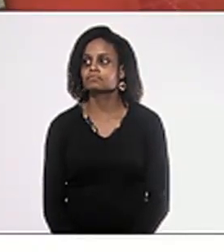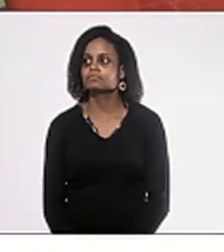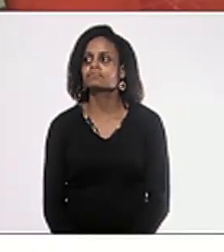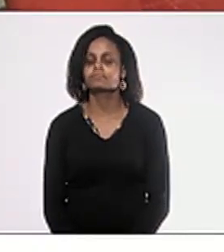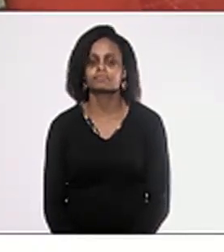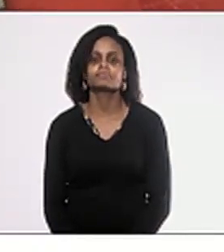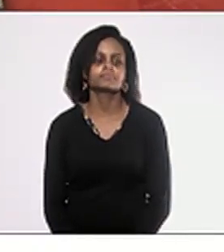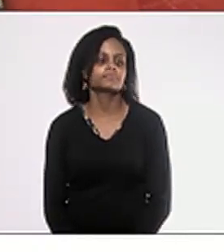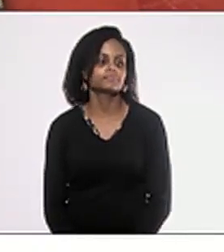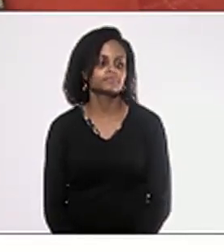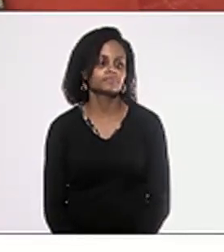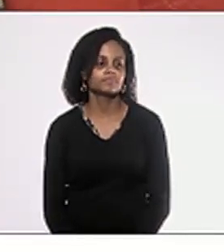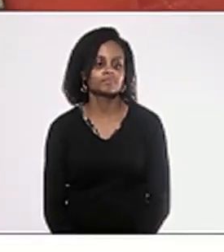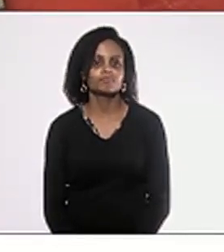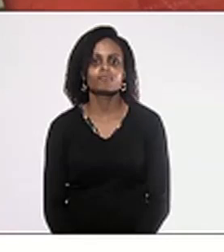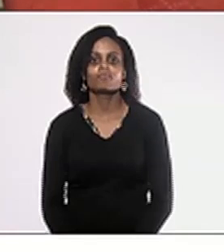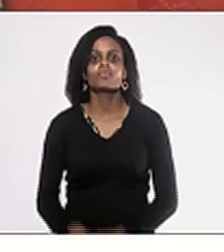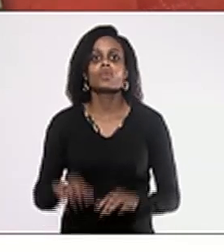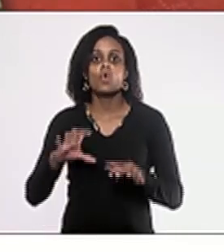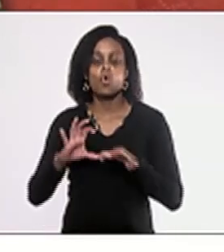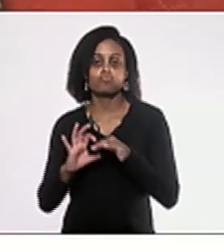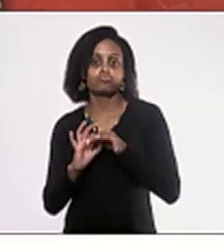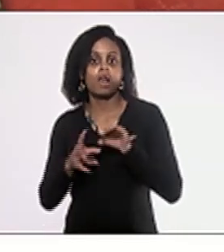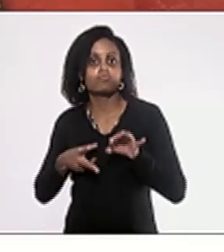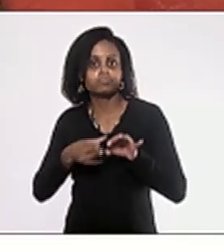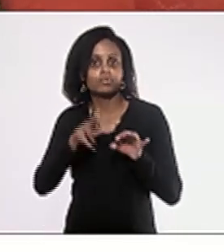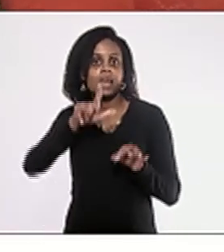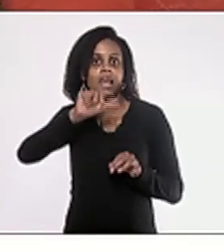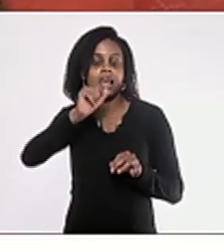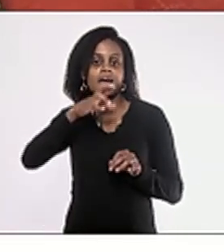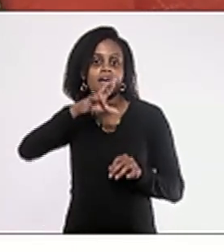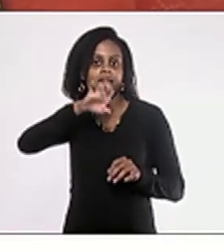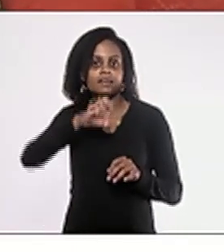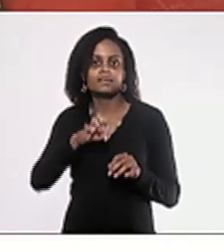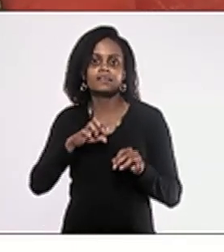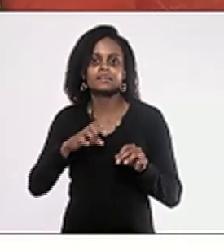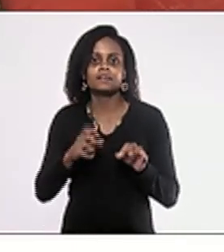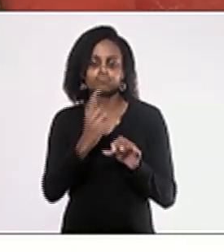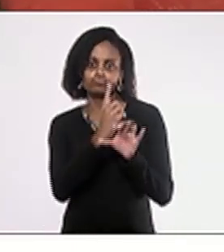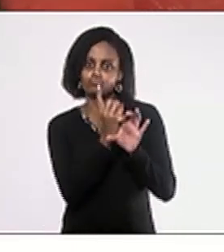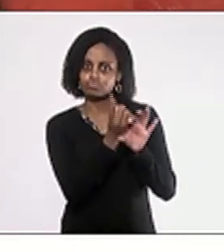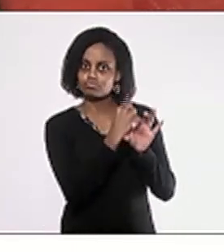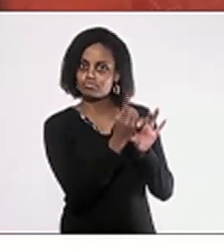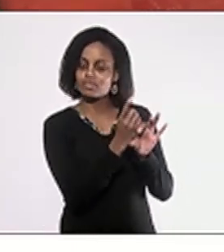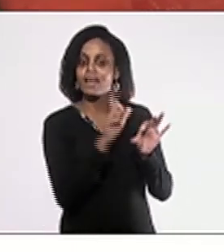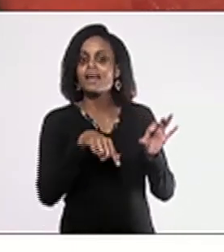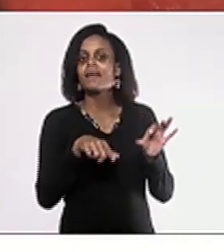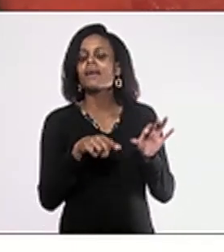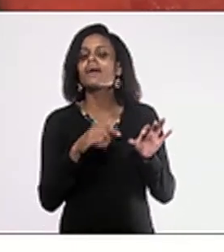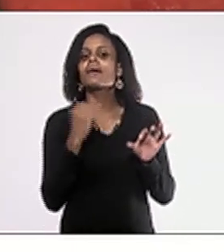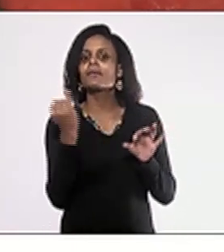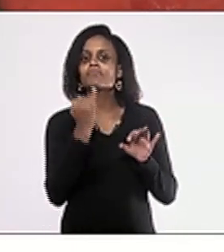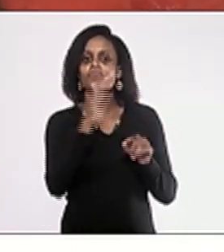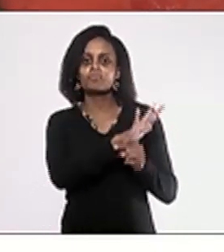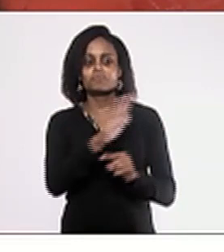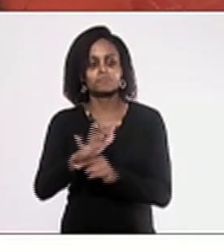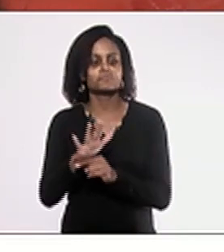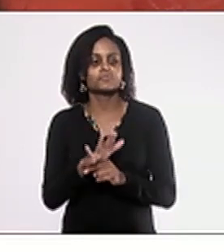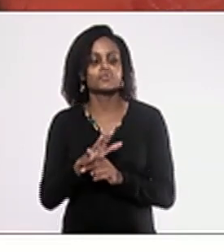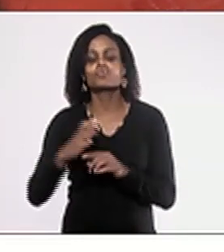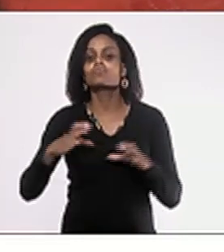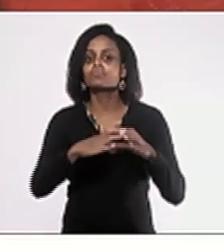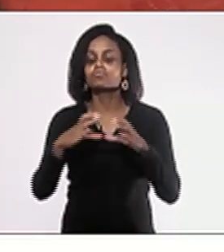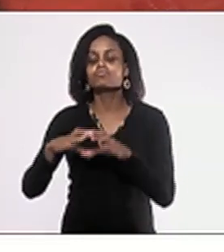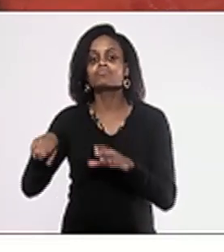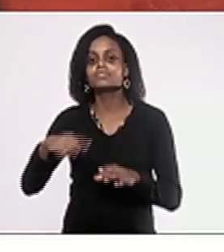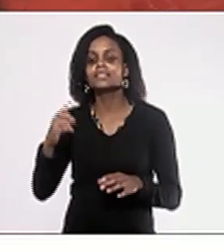O lacre no medidor é a segurança que as partes interessadas possuem de